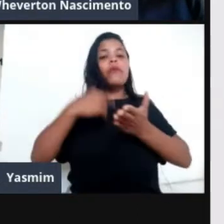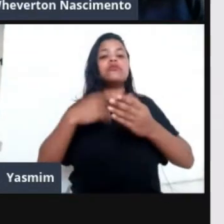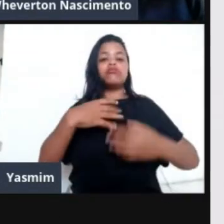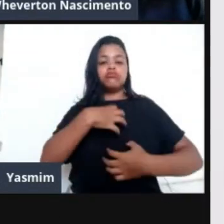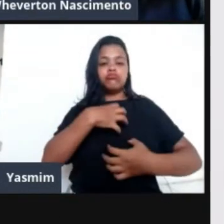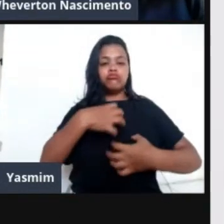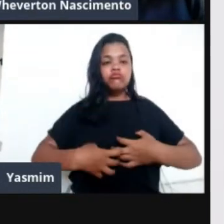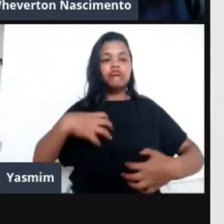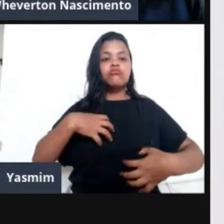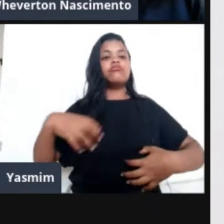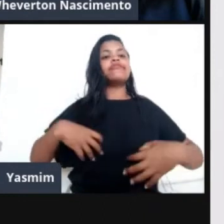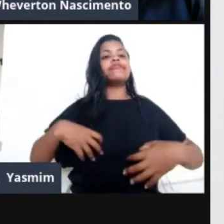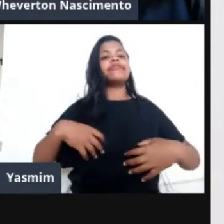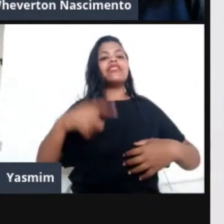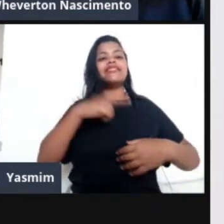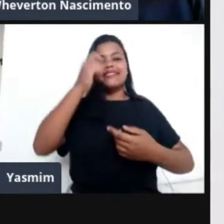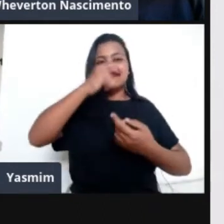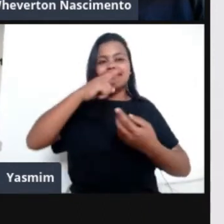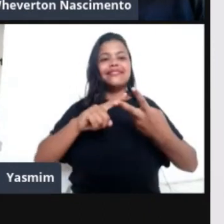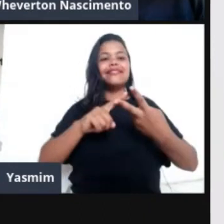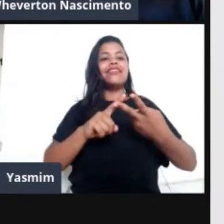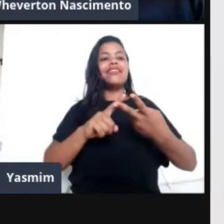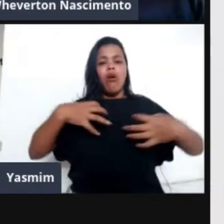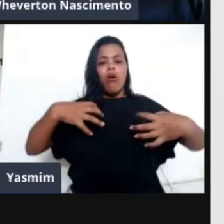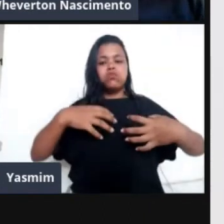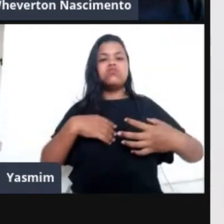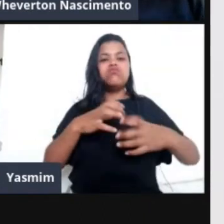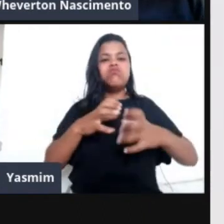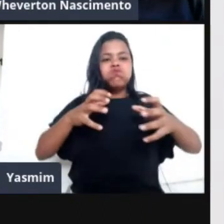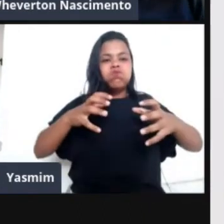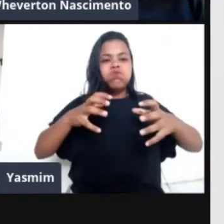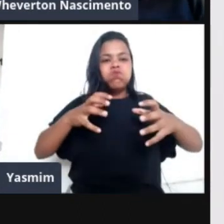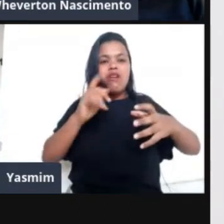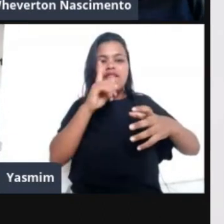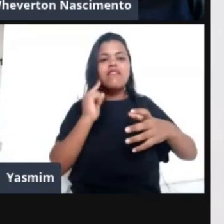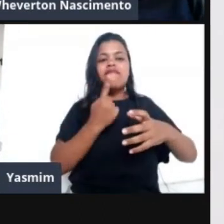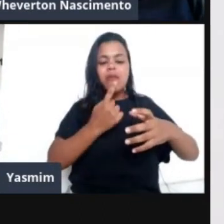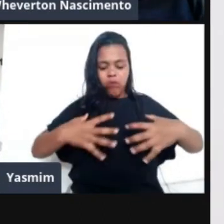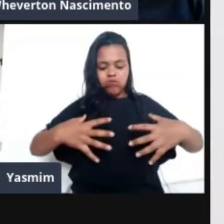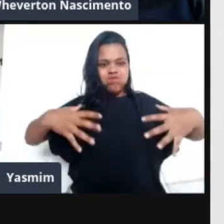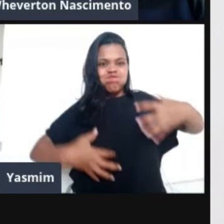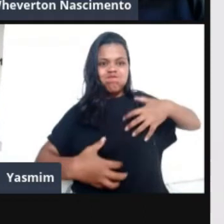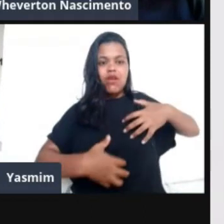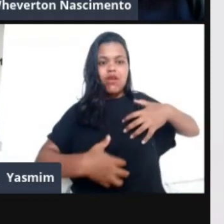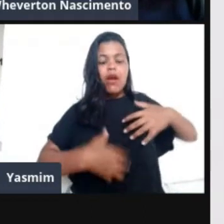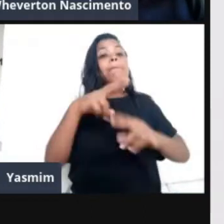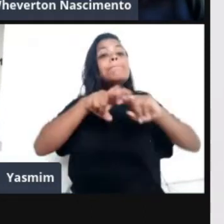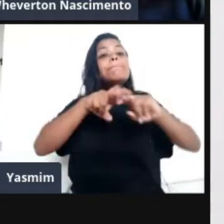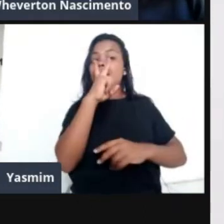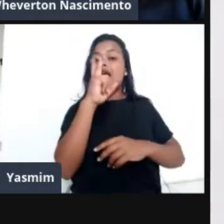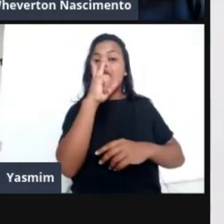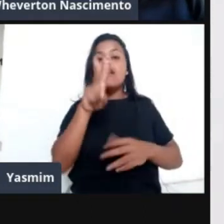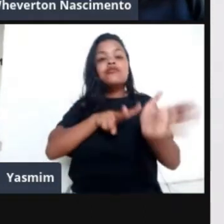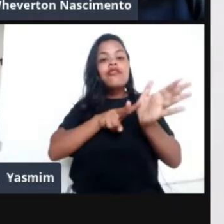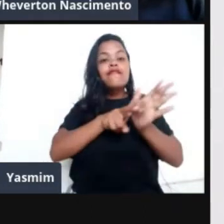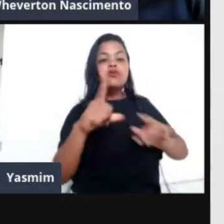acumula secreção, as células ficam inflamadas. Então, de maneira geral, é como se o vírus eles promovessem uma